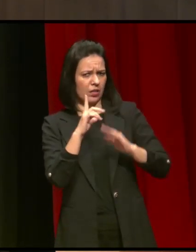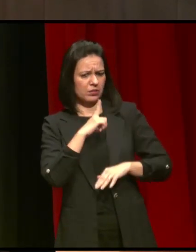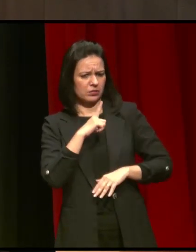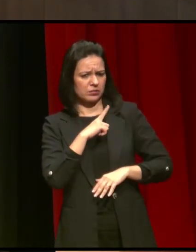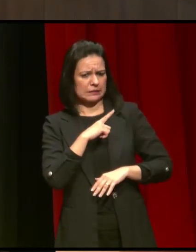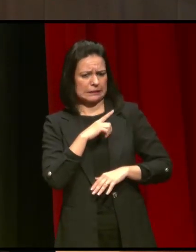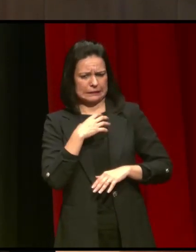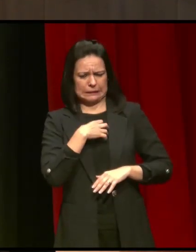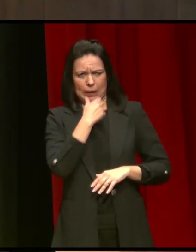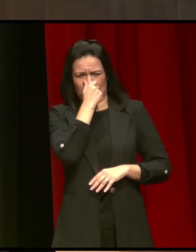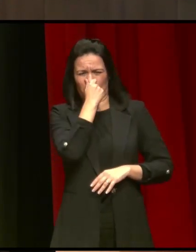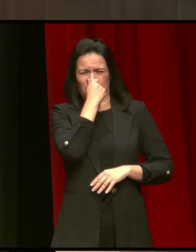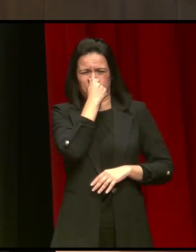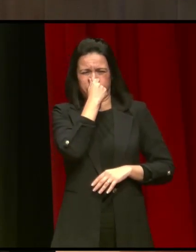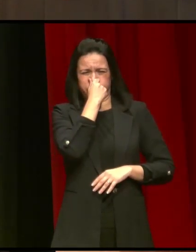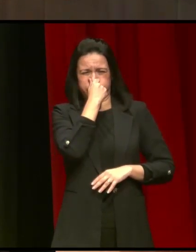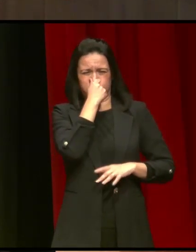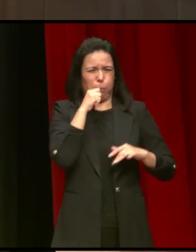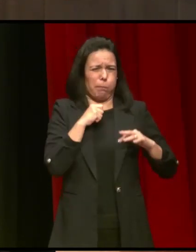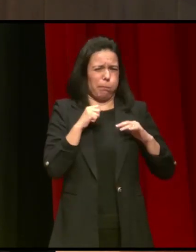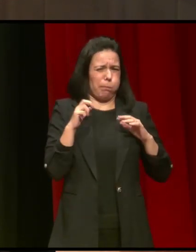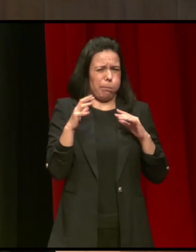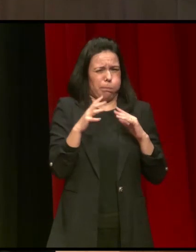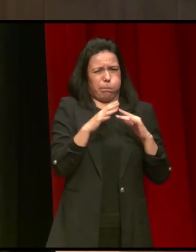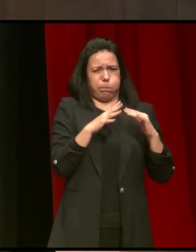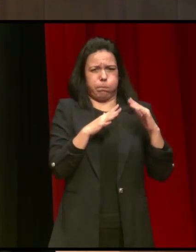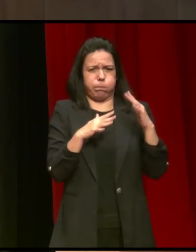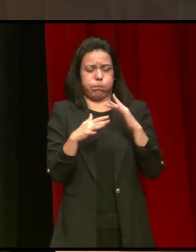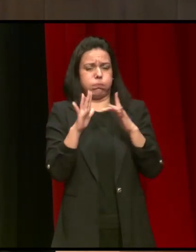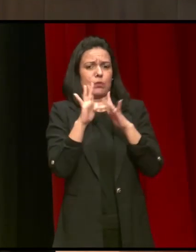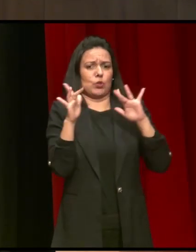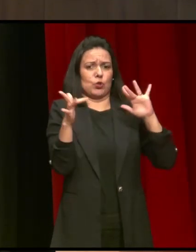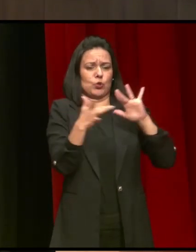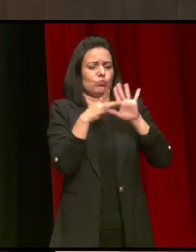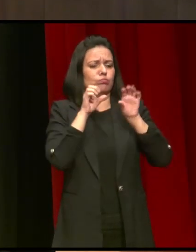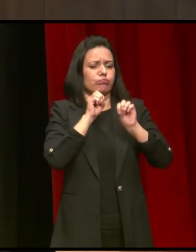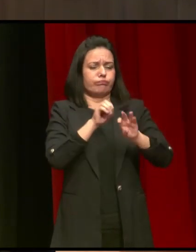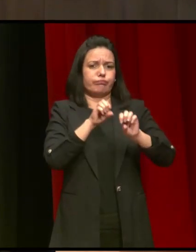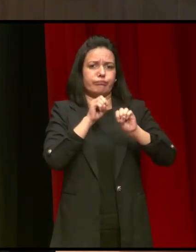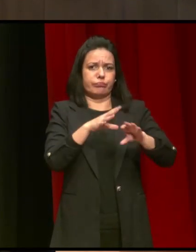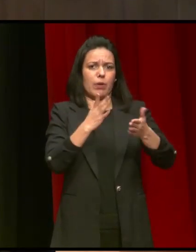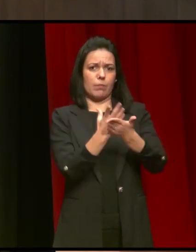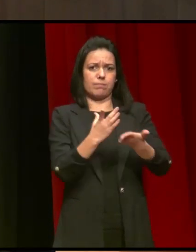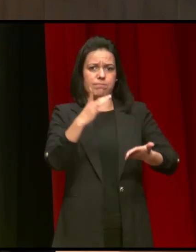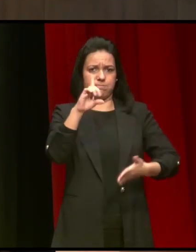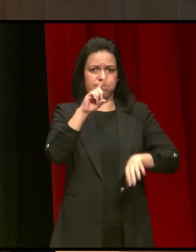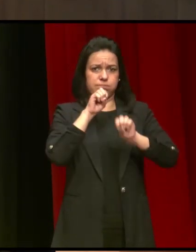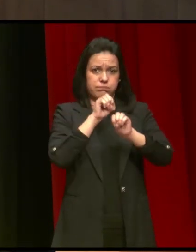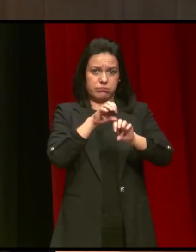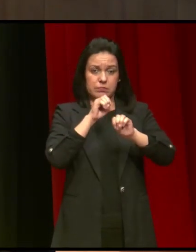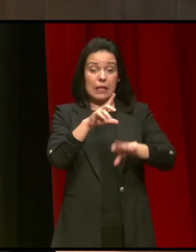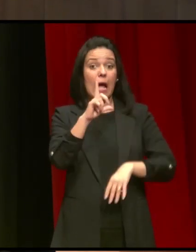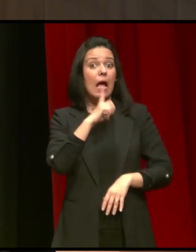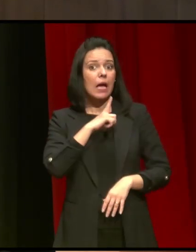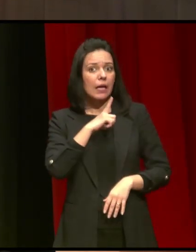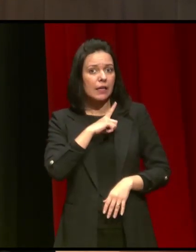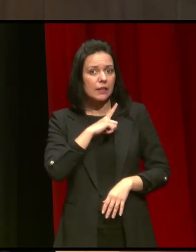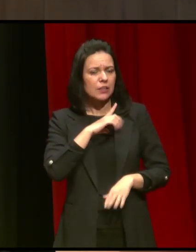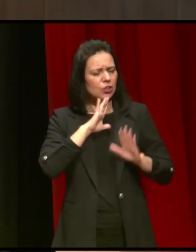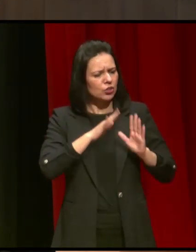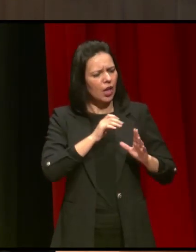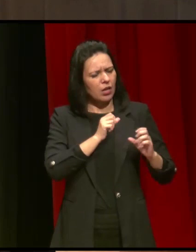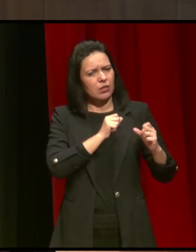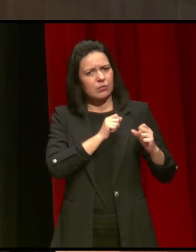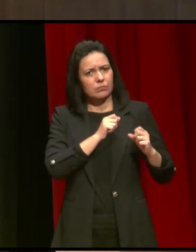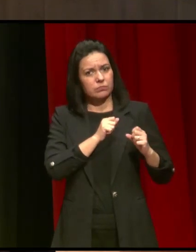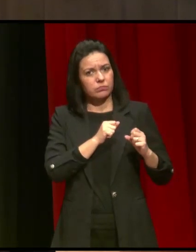mesmo junto à porta. E Jesus anunciava-lhes a palavra. Trouxeram-lhe então um paralítico, carregado